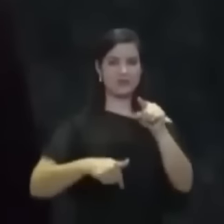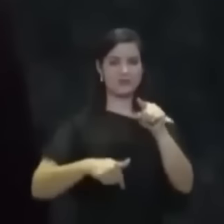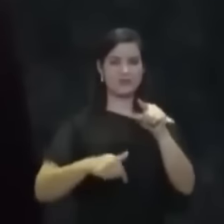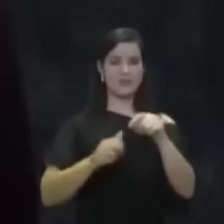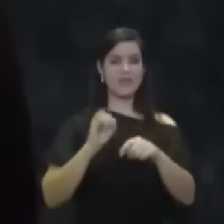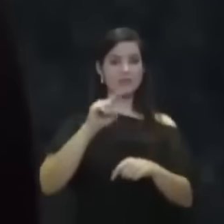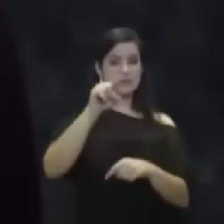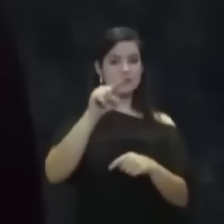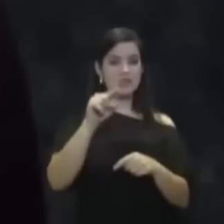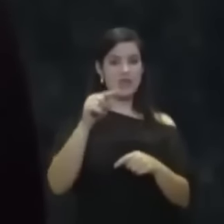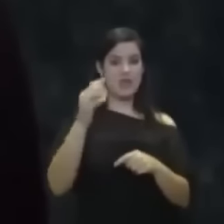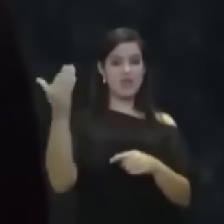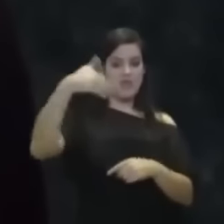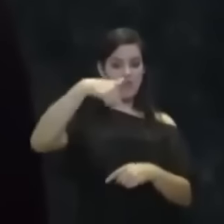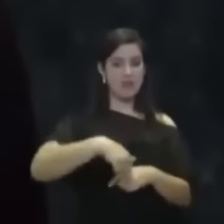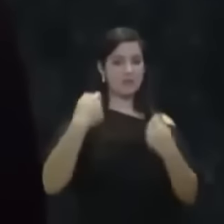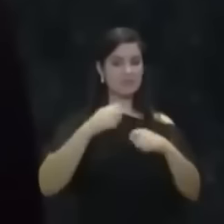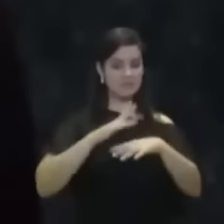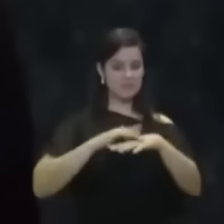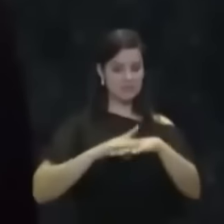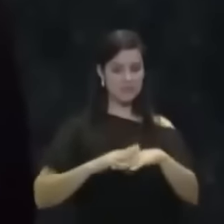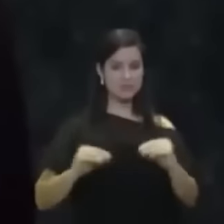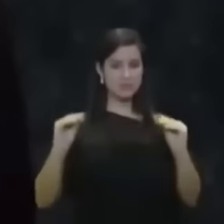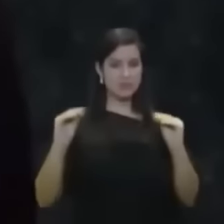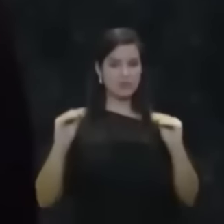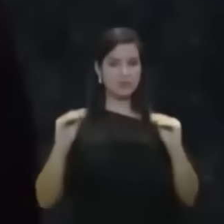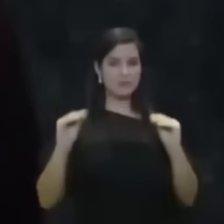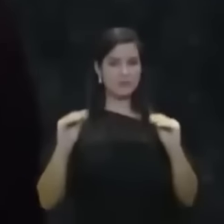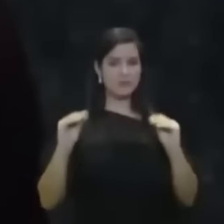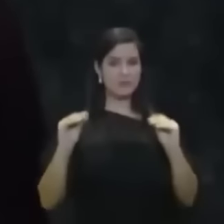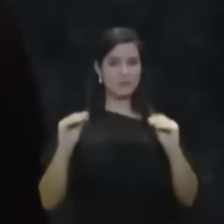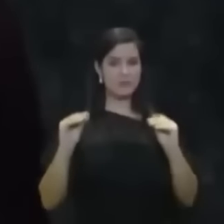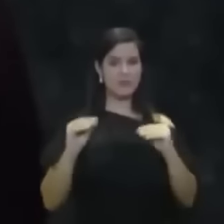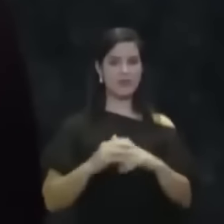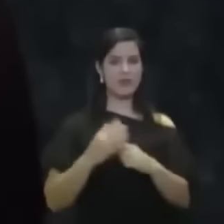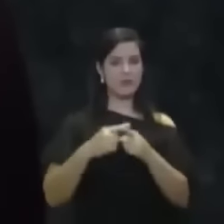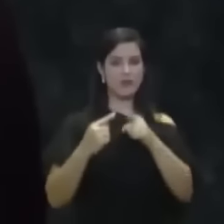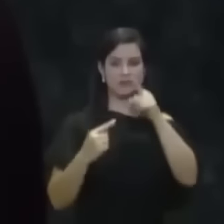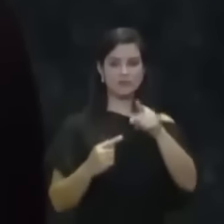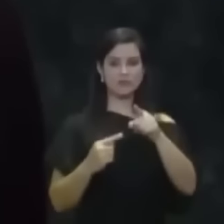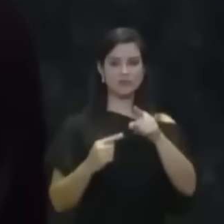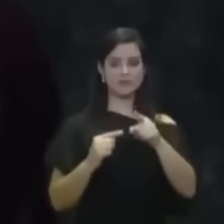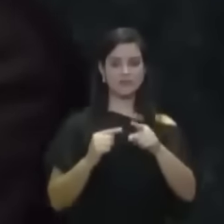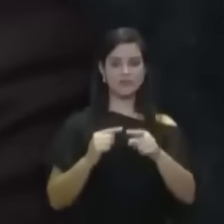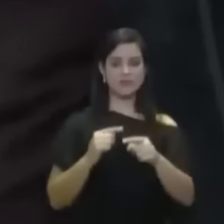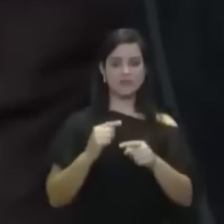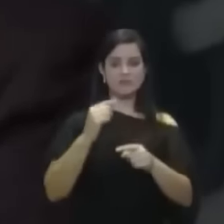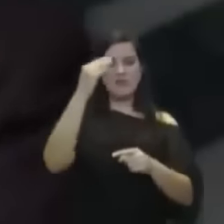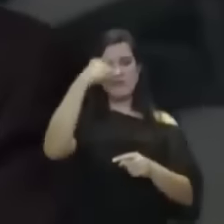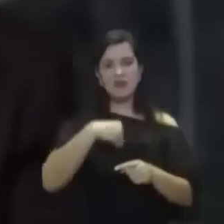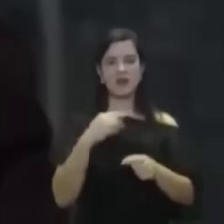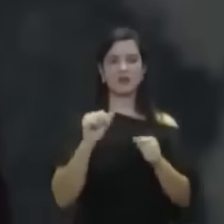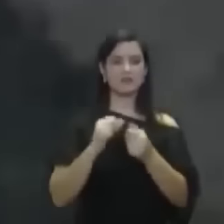se você veio para cá e precisa de cura, de restauração, porque você caiu, você fracassou, num